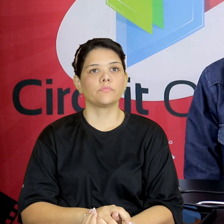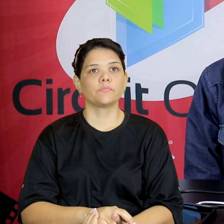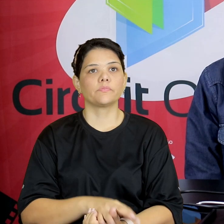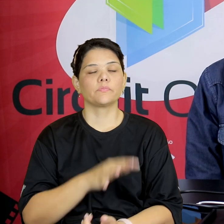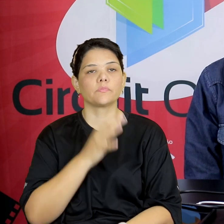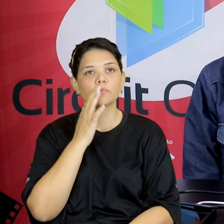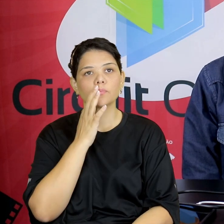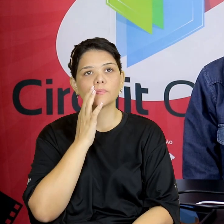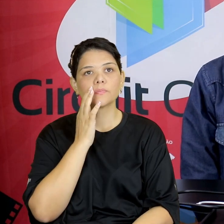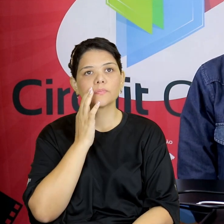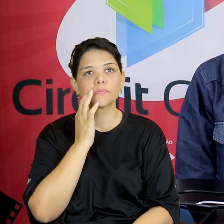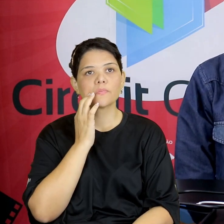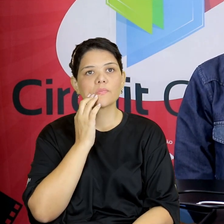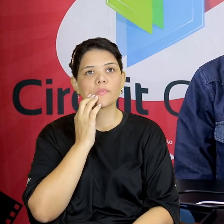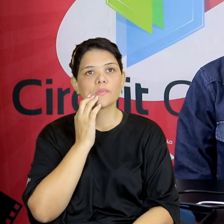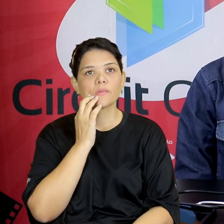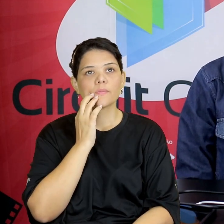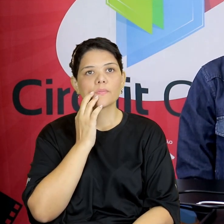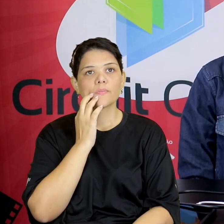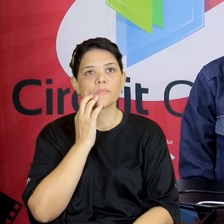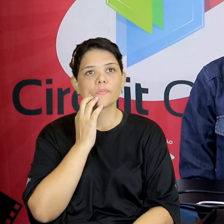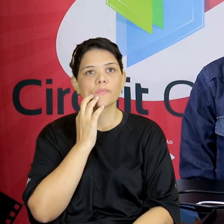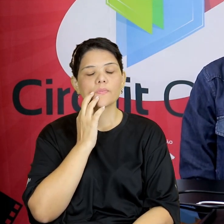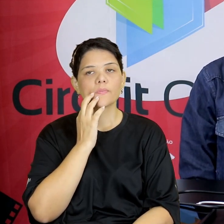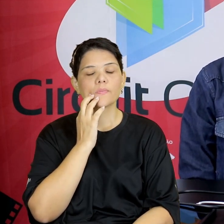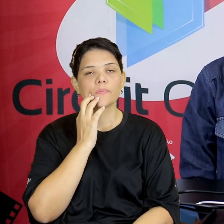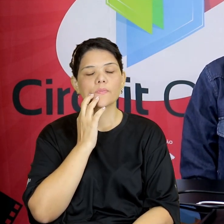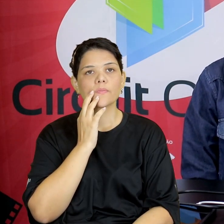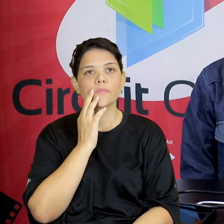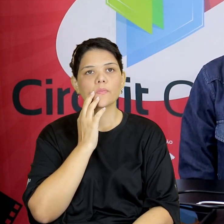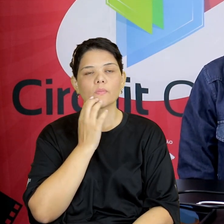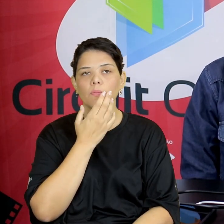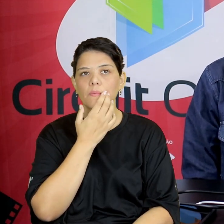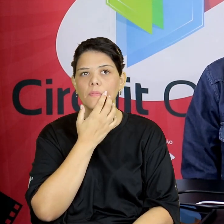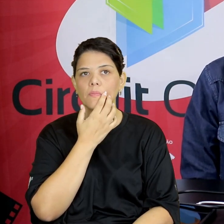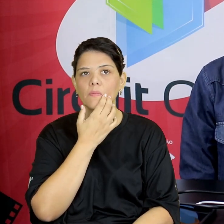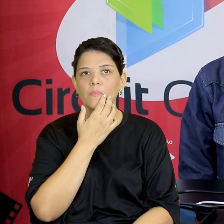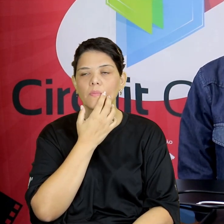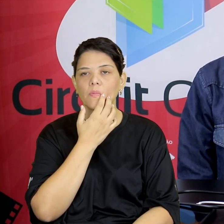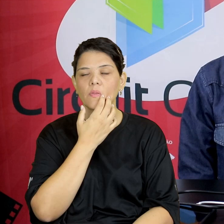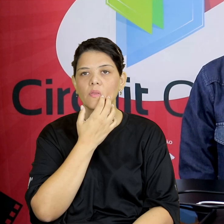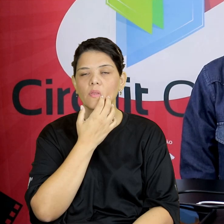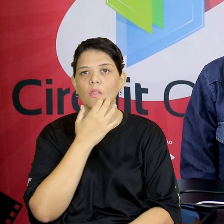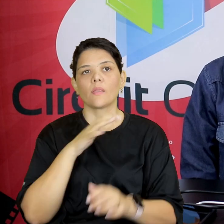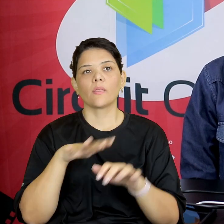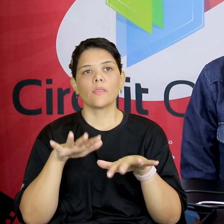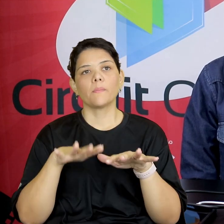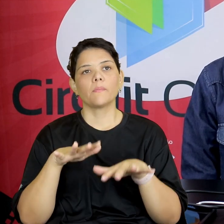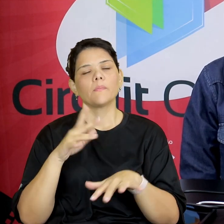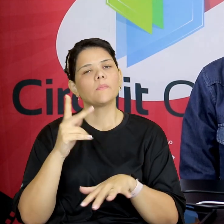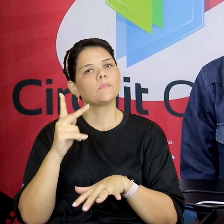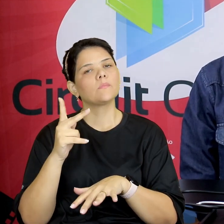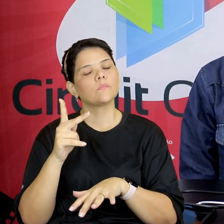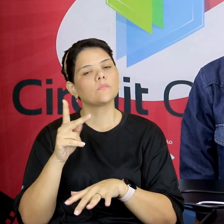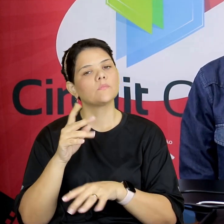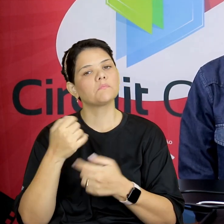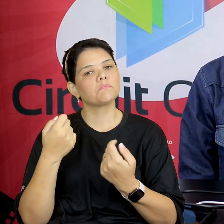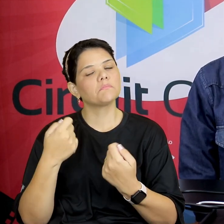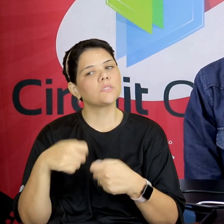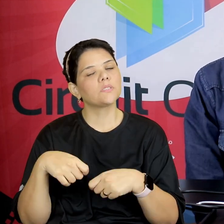conheço. Então, é muito da sua necessidade, é muito do que funciona para